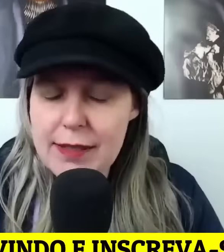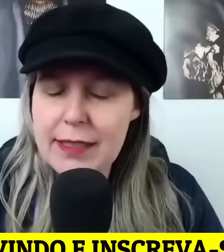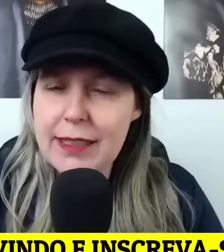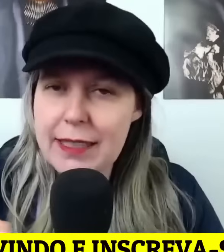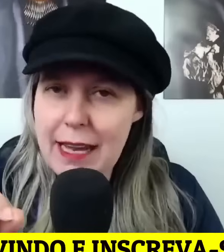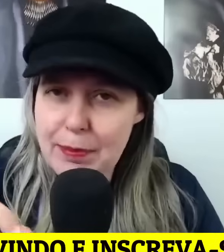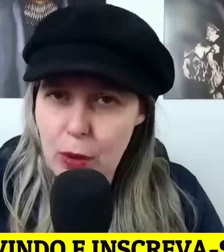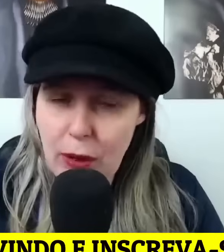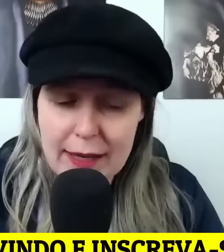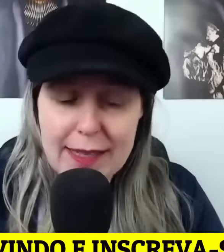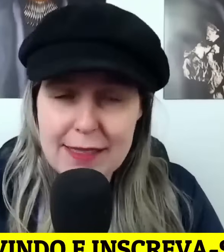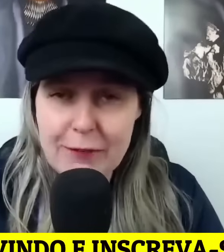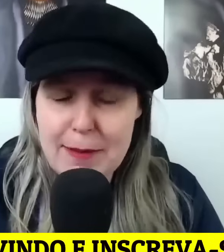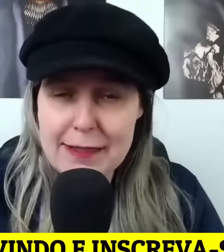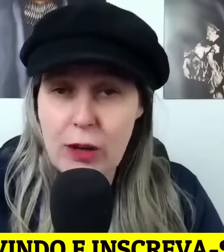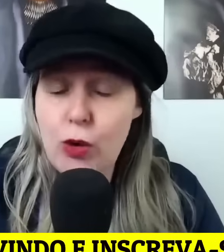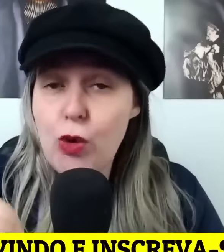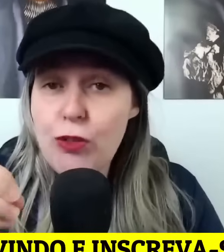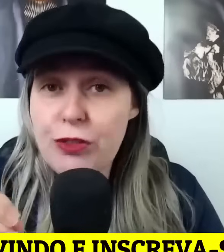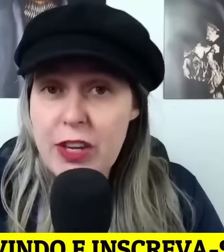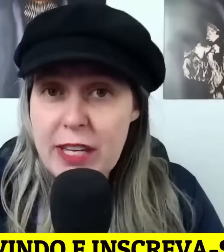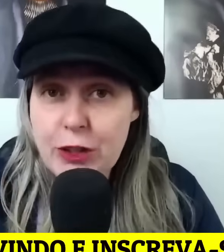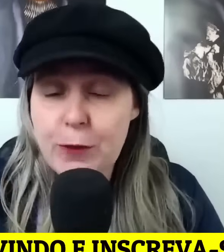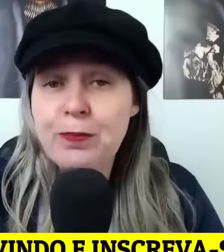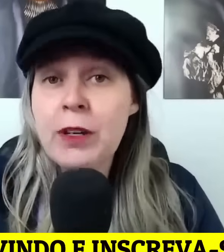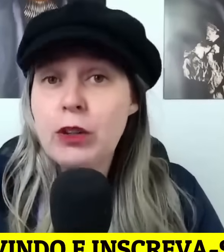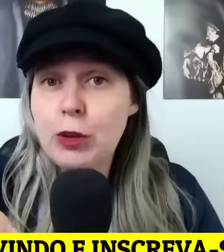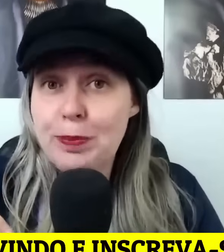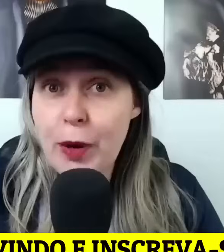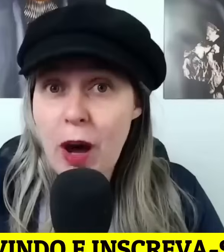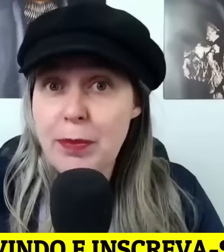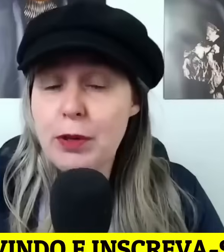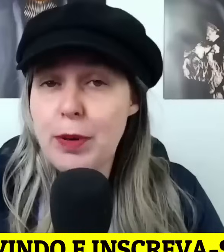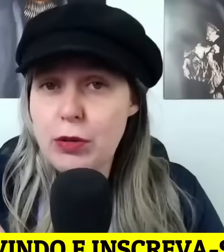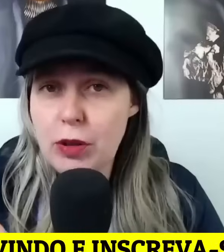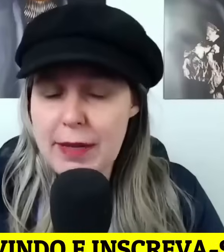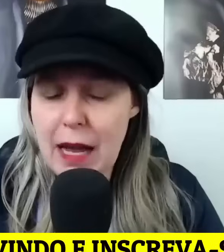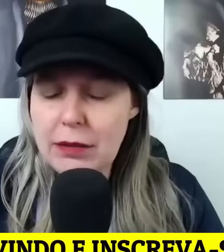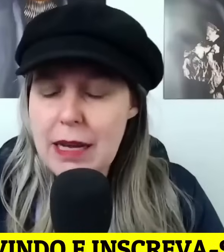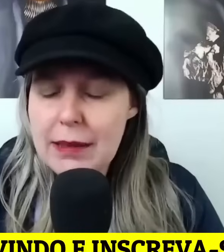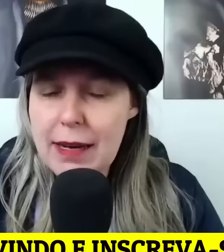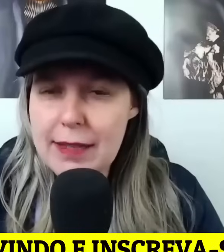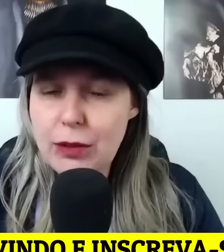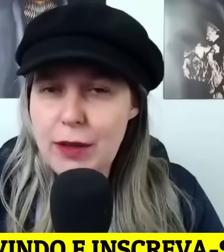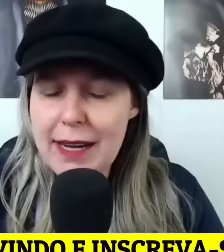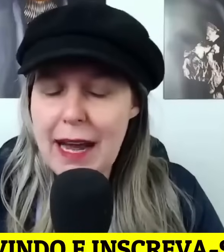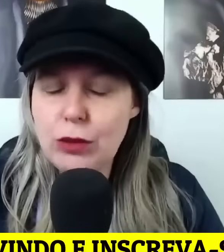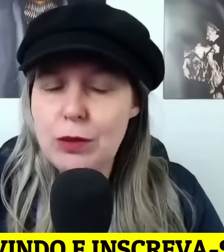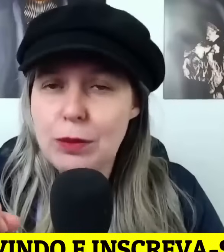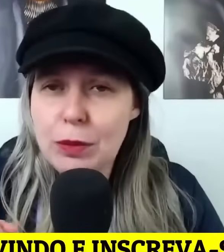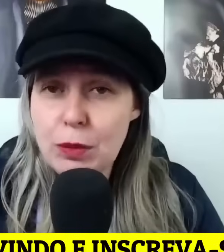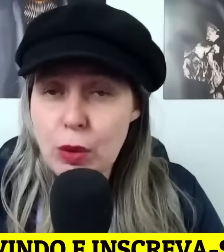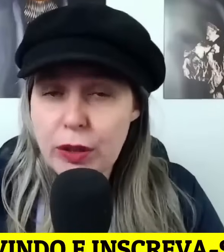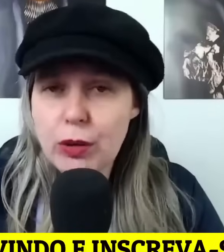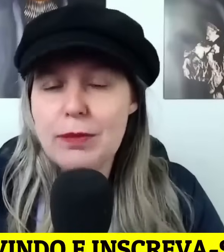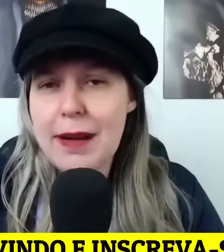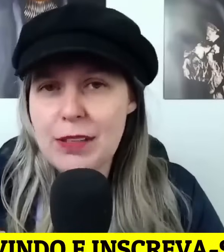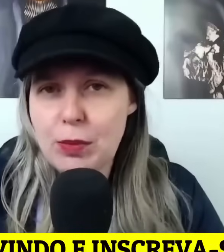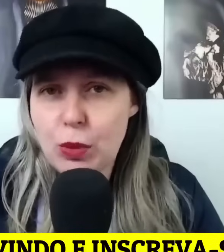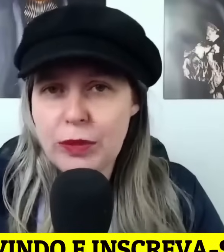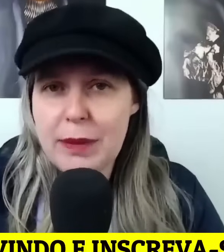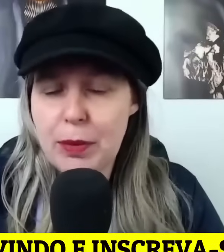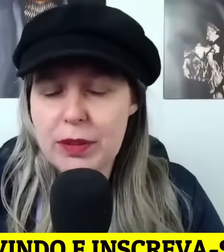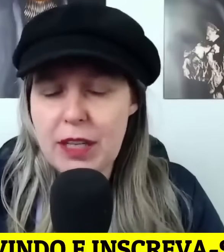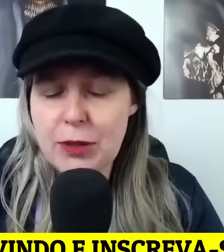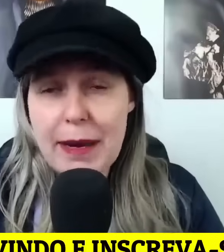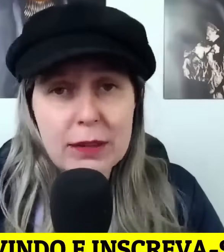inclusive, eu vou trazer aqui daqui a pouco, além dessa informação, um vídeo do próprio Bolsonaro trazendo um recado muito,